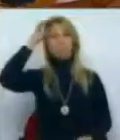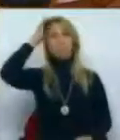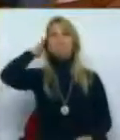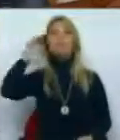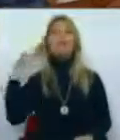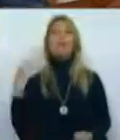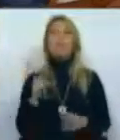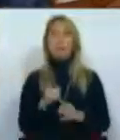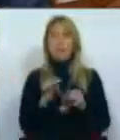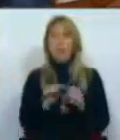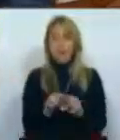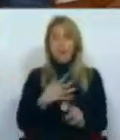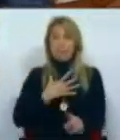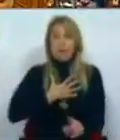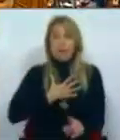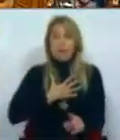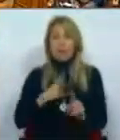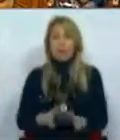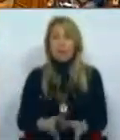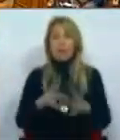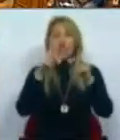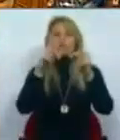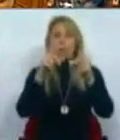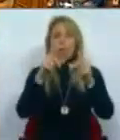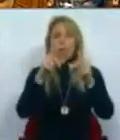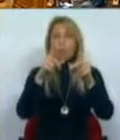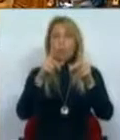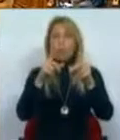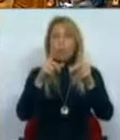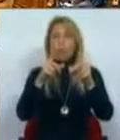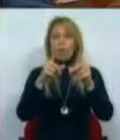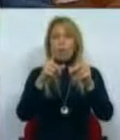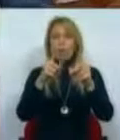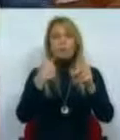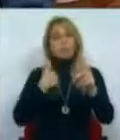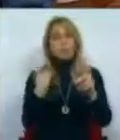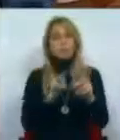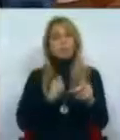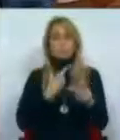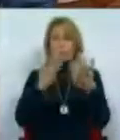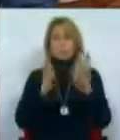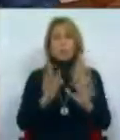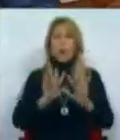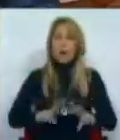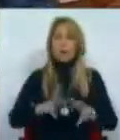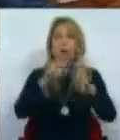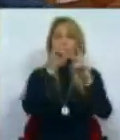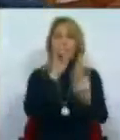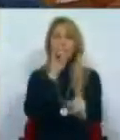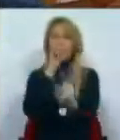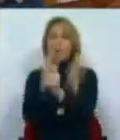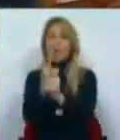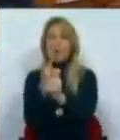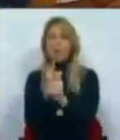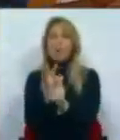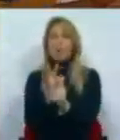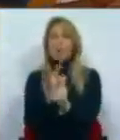Mas esta paixão pelo crescimento não nos chega. Temos que crescer ao mesmo